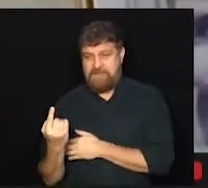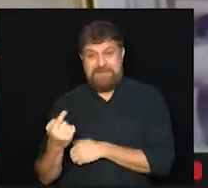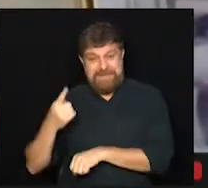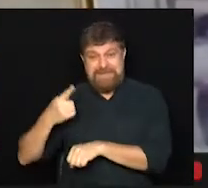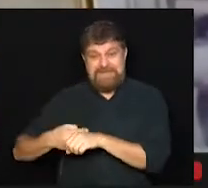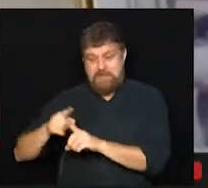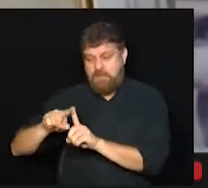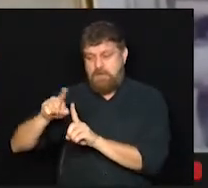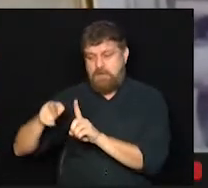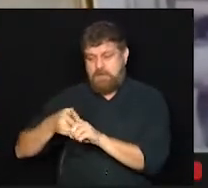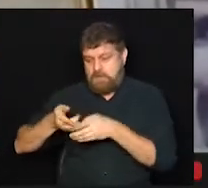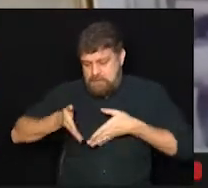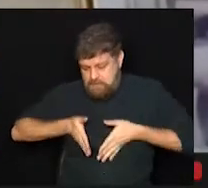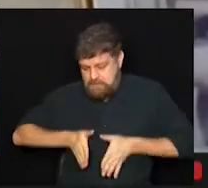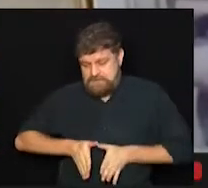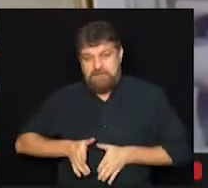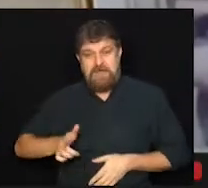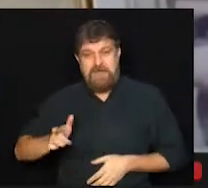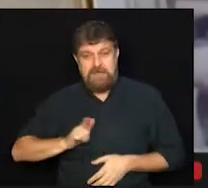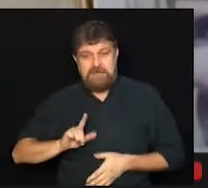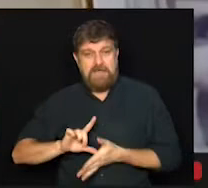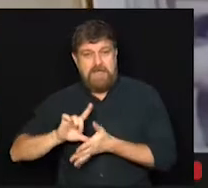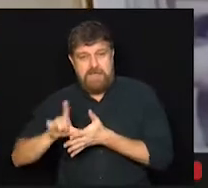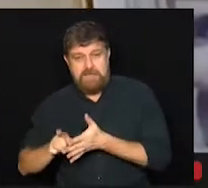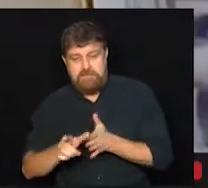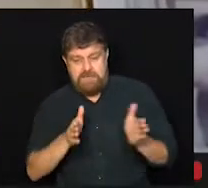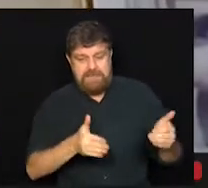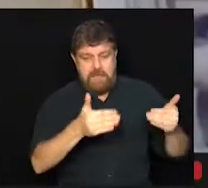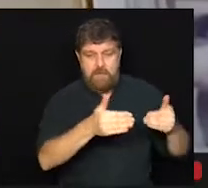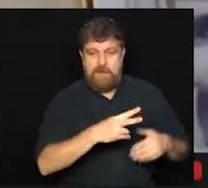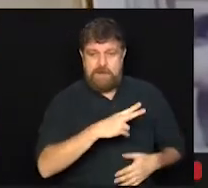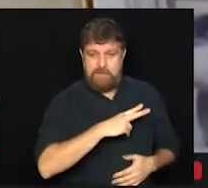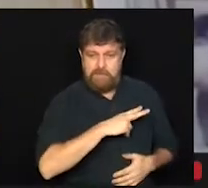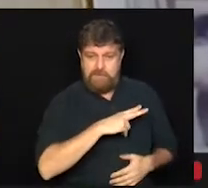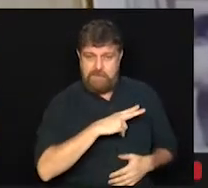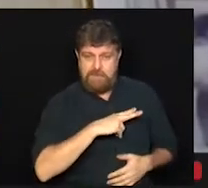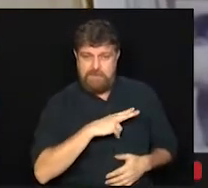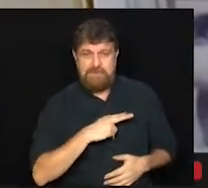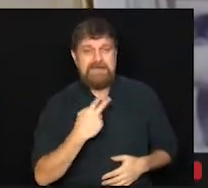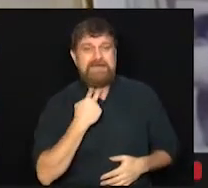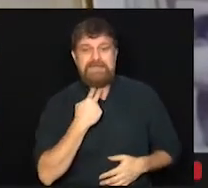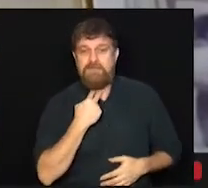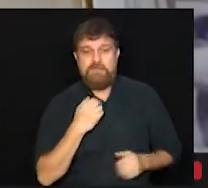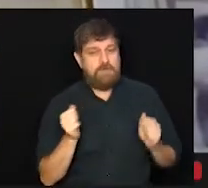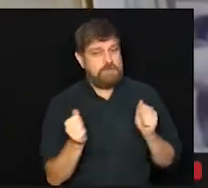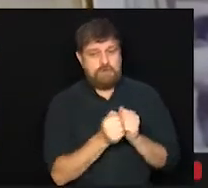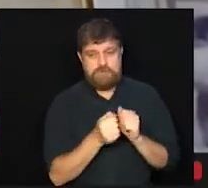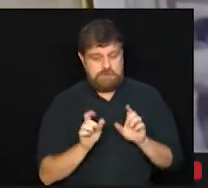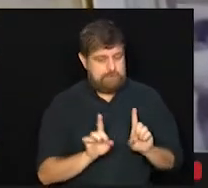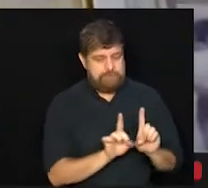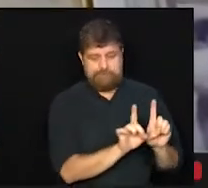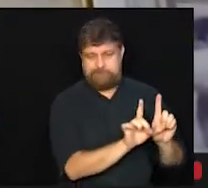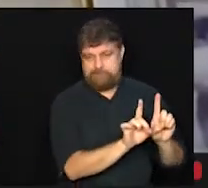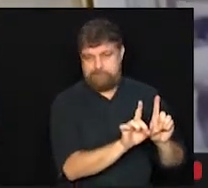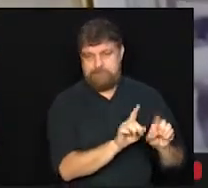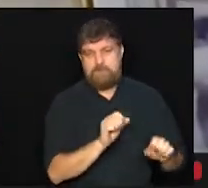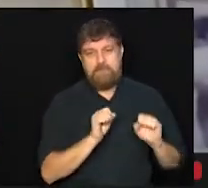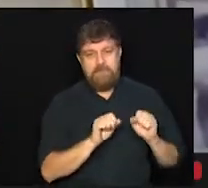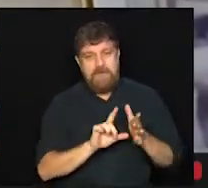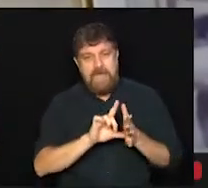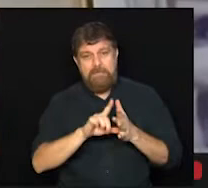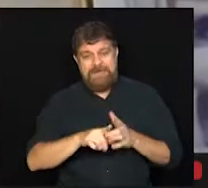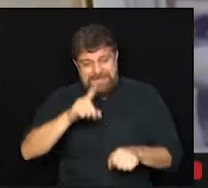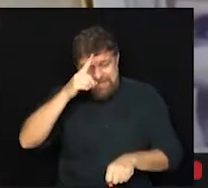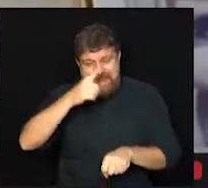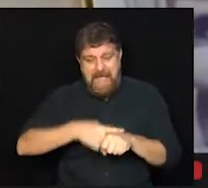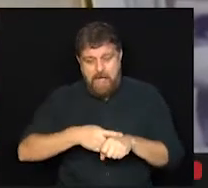para o parto, ela sai do parto, ela vai para um quarto próprio, neste caso não fica com o acompanhante junto, pode ficar na hora do parto, mas